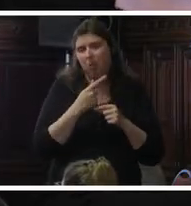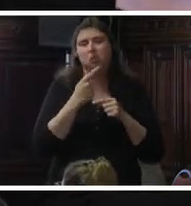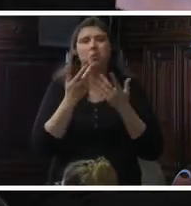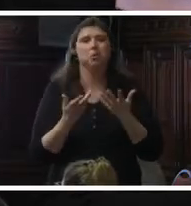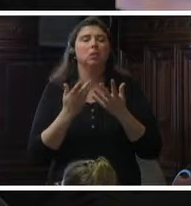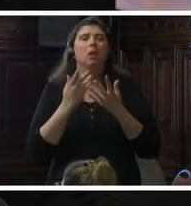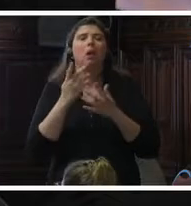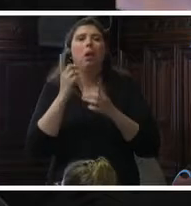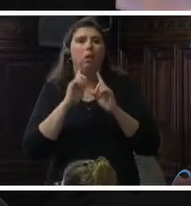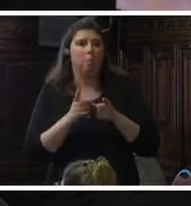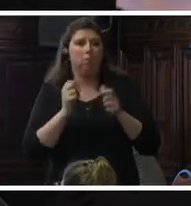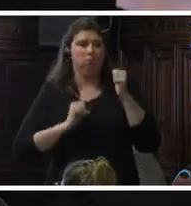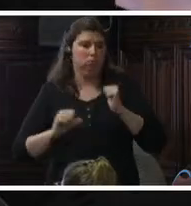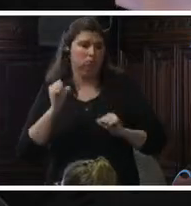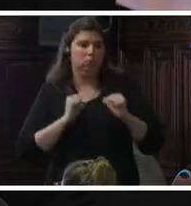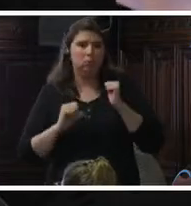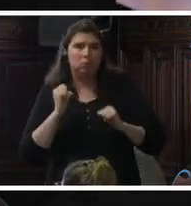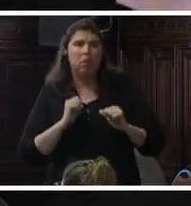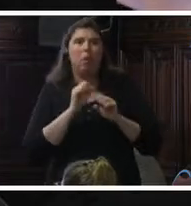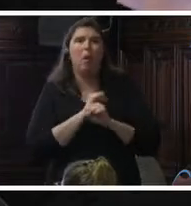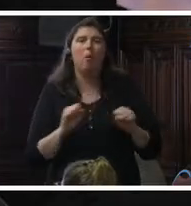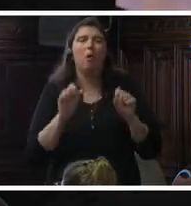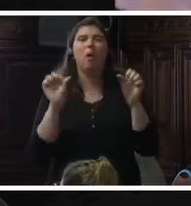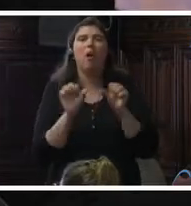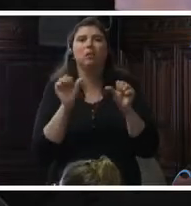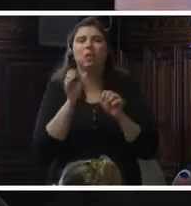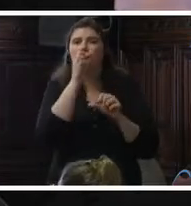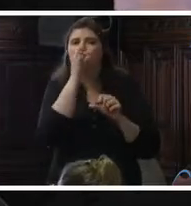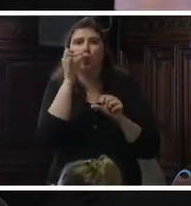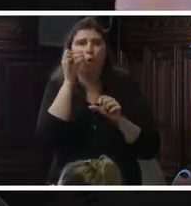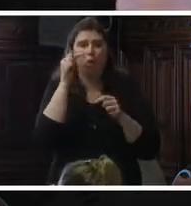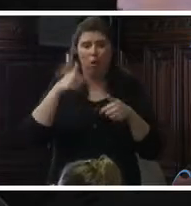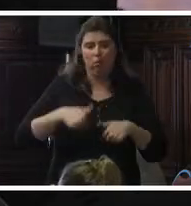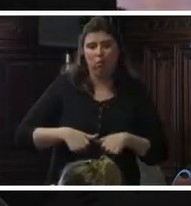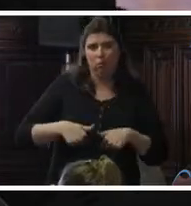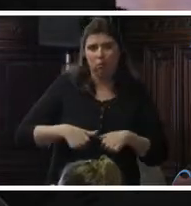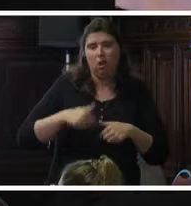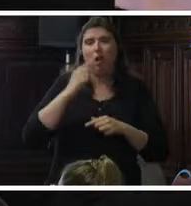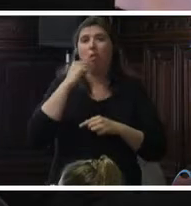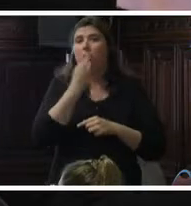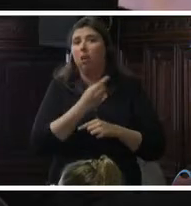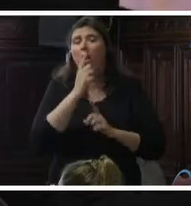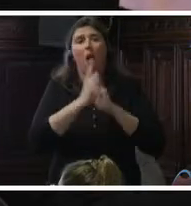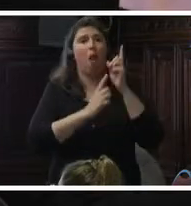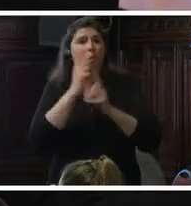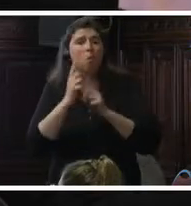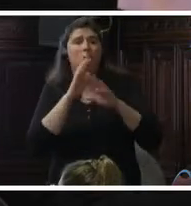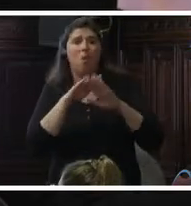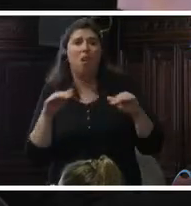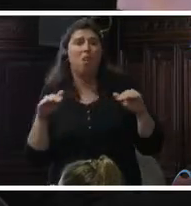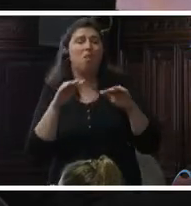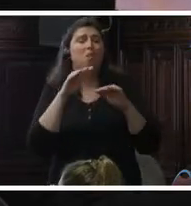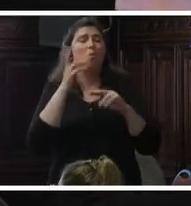para a colocação de sondas gástricas. Elas denunciaram que algumas crianças têm morrido por pneumonia decorrente da